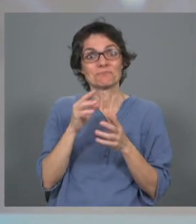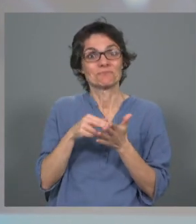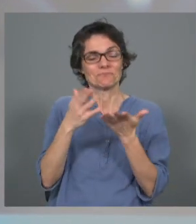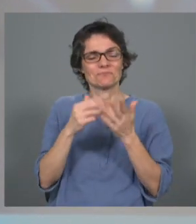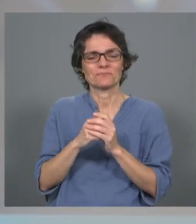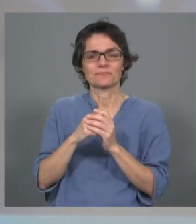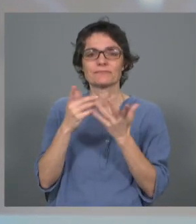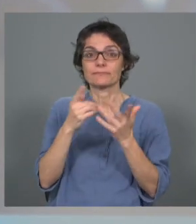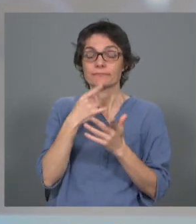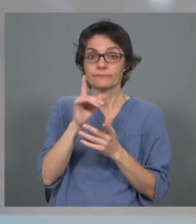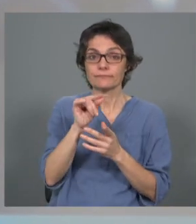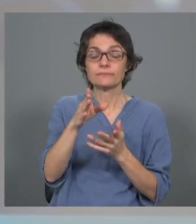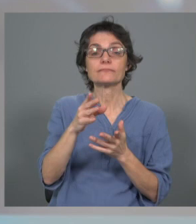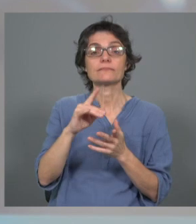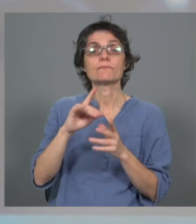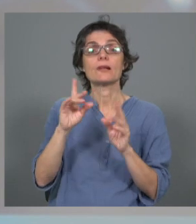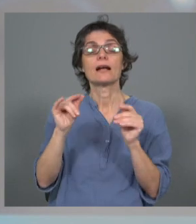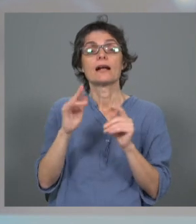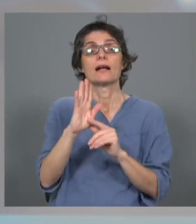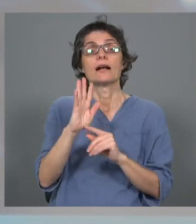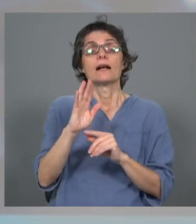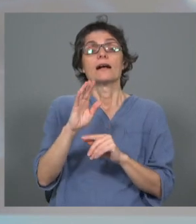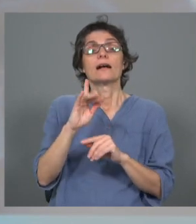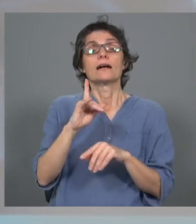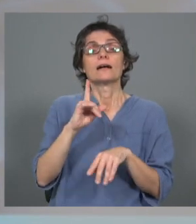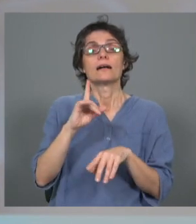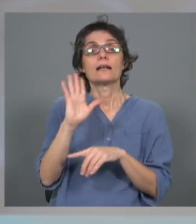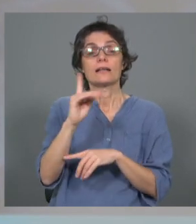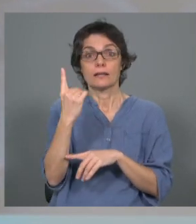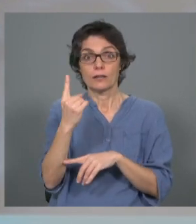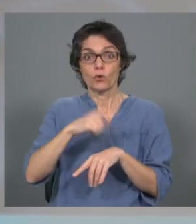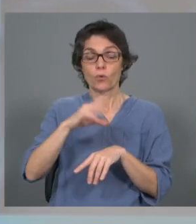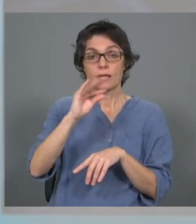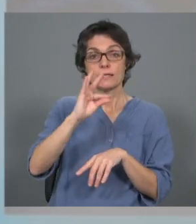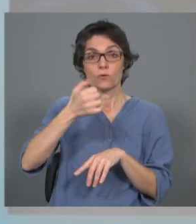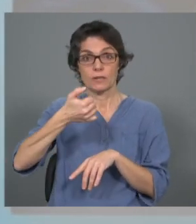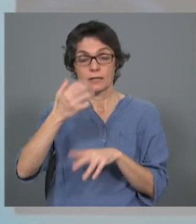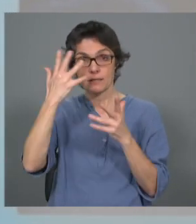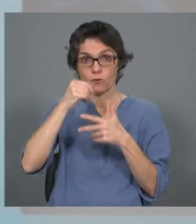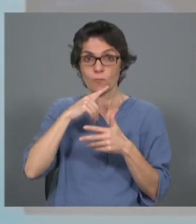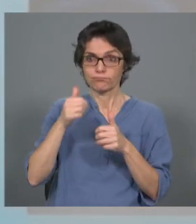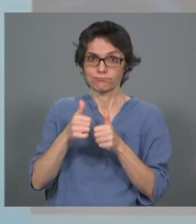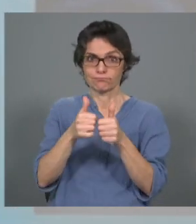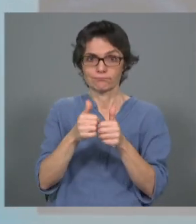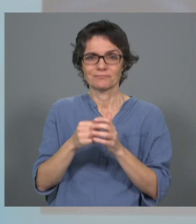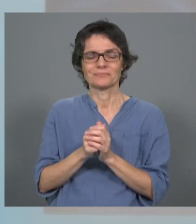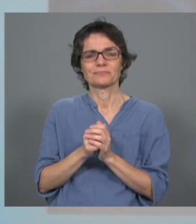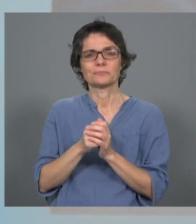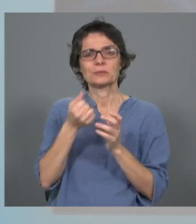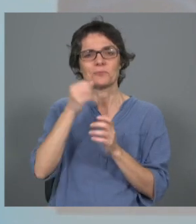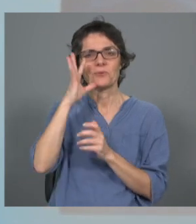que mais logo ainda pode acompanhar a edição rádio do programa Eclésia, é na Antena 1, quando forem 22h45. Tenha então